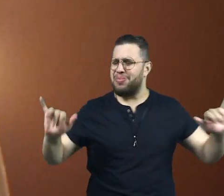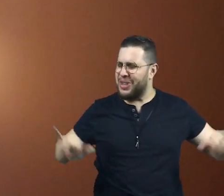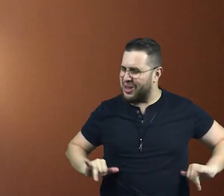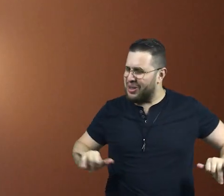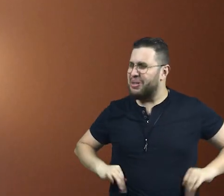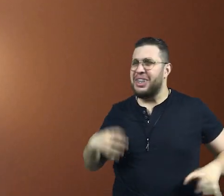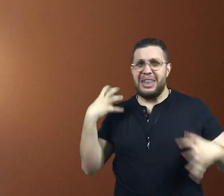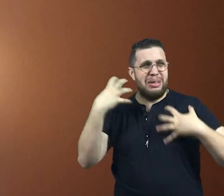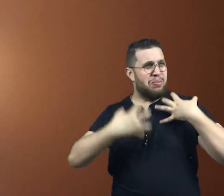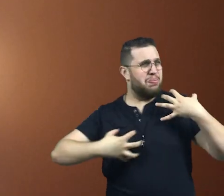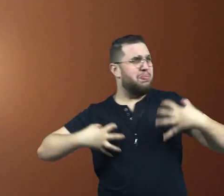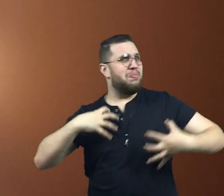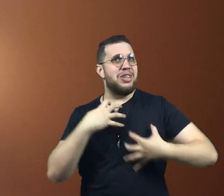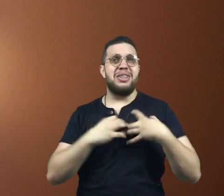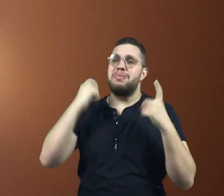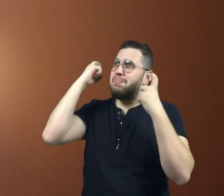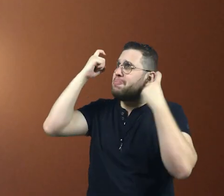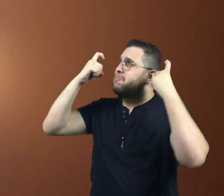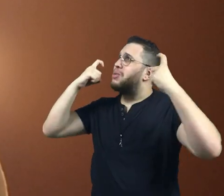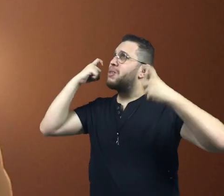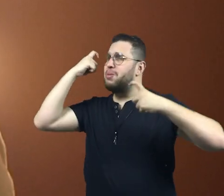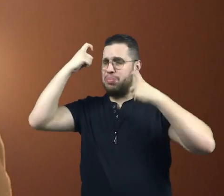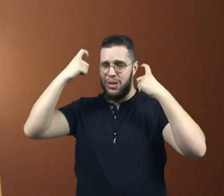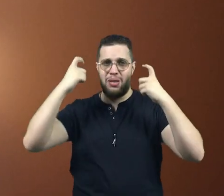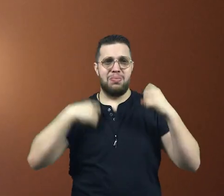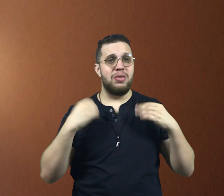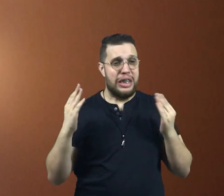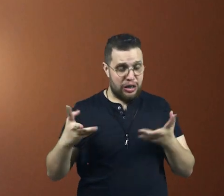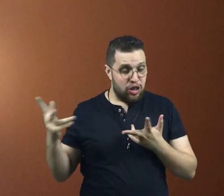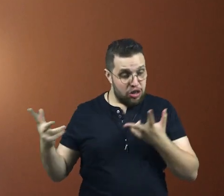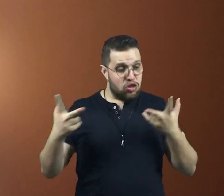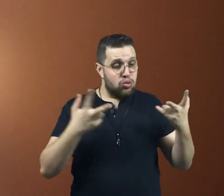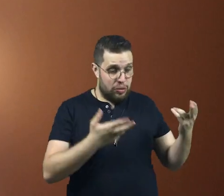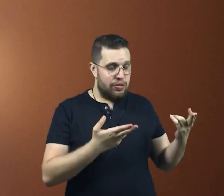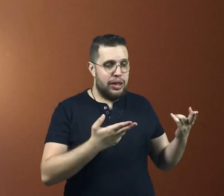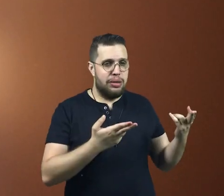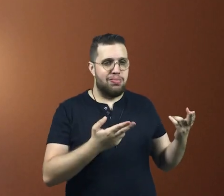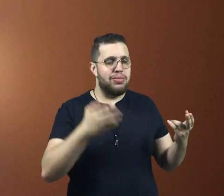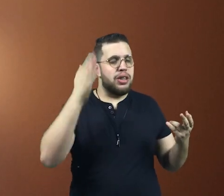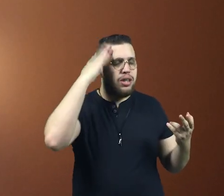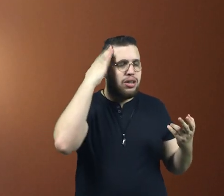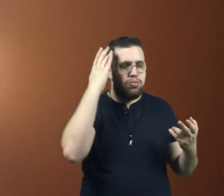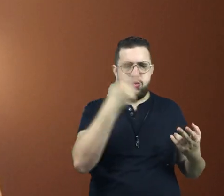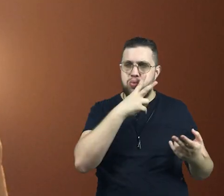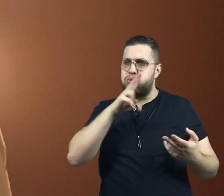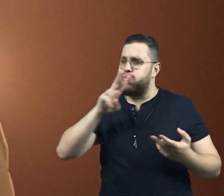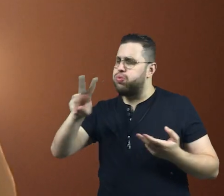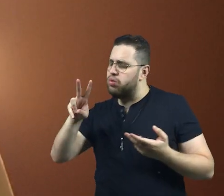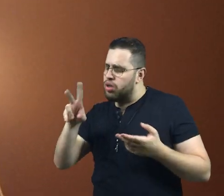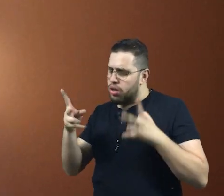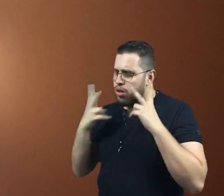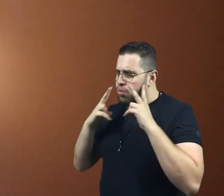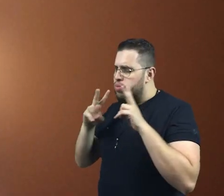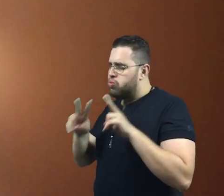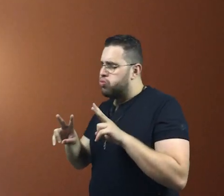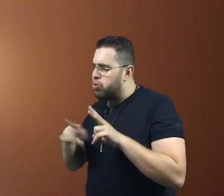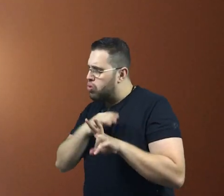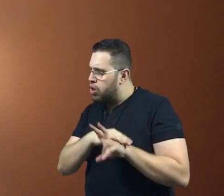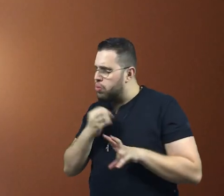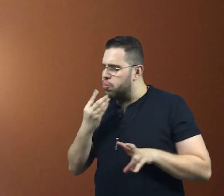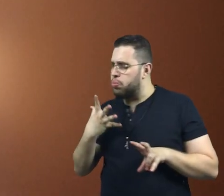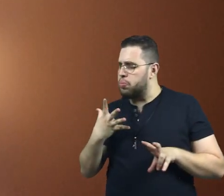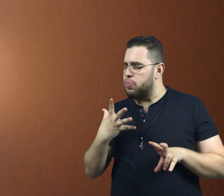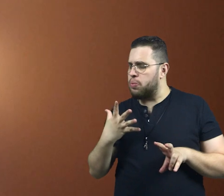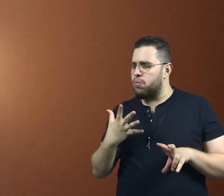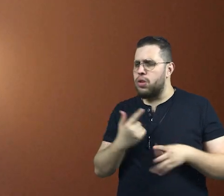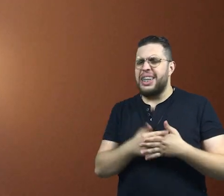aflição que nós estamos passando, eu quero te convidar a olhar com essa ótica. Olhar como uma ótica, não necessariamente eu quero que